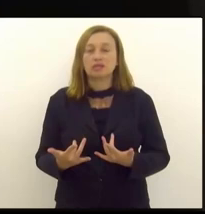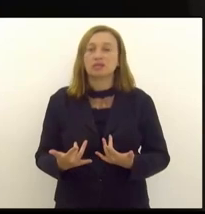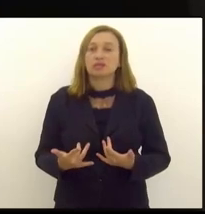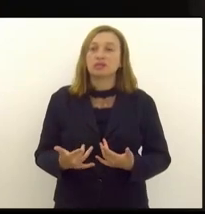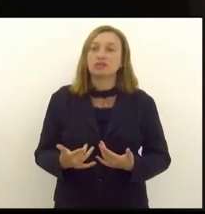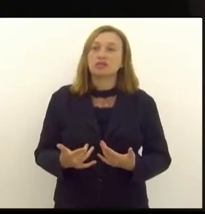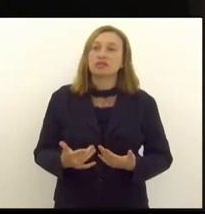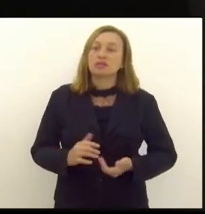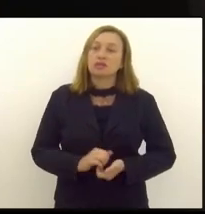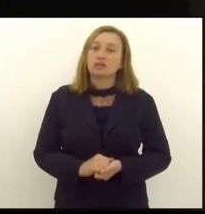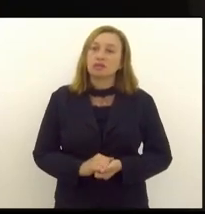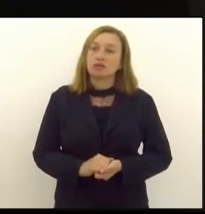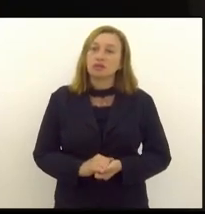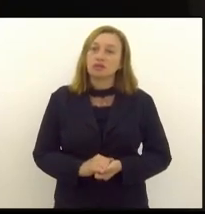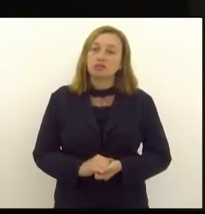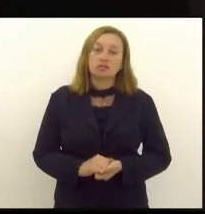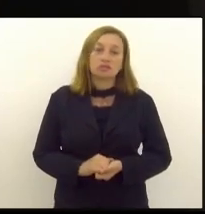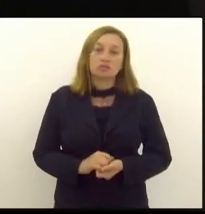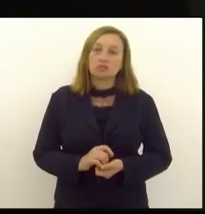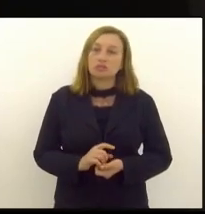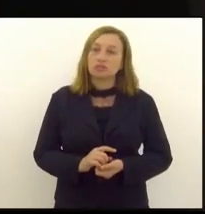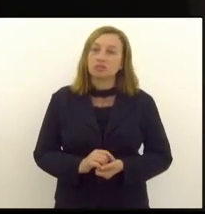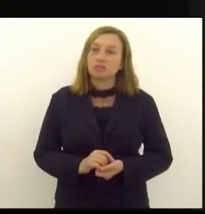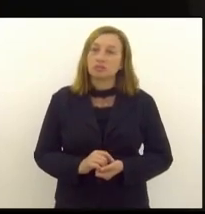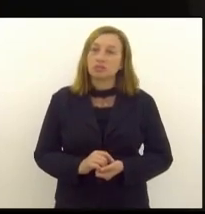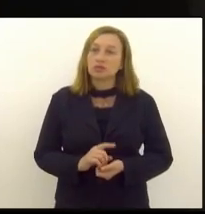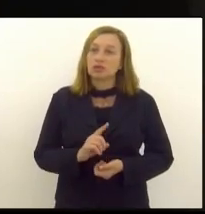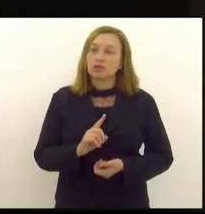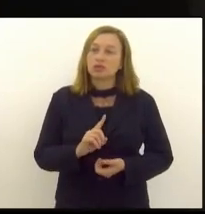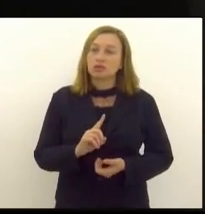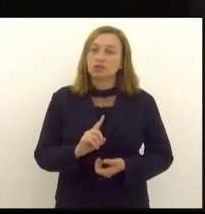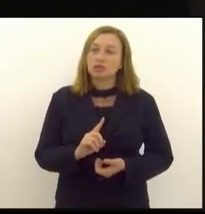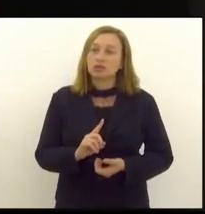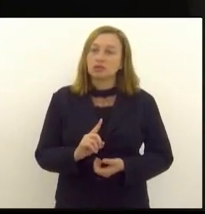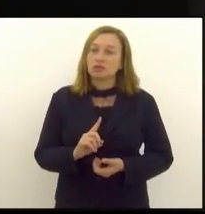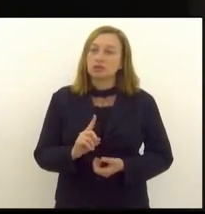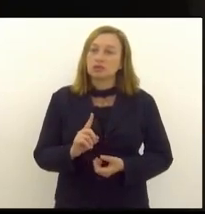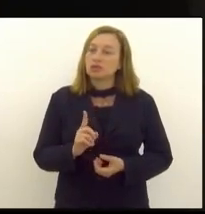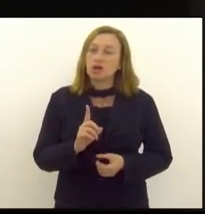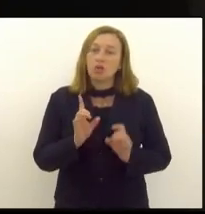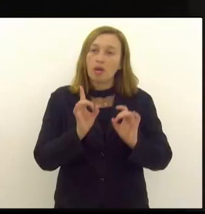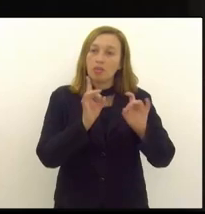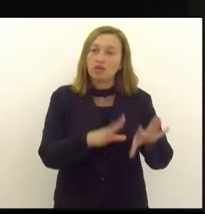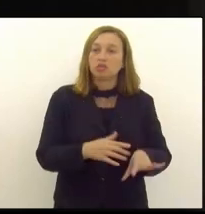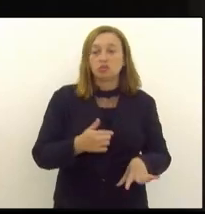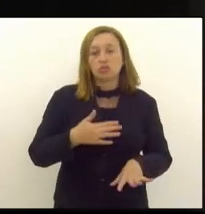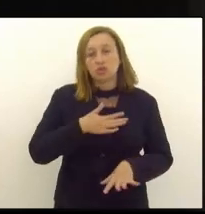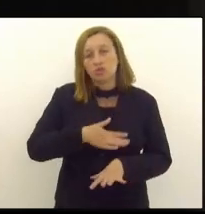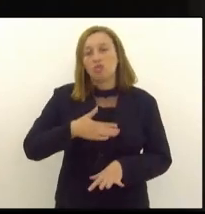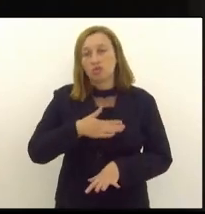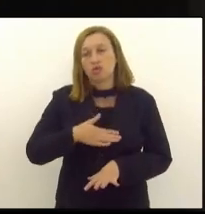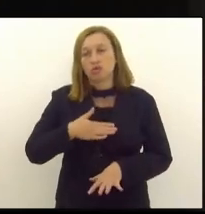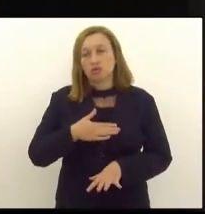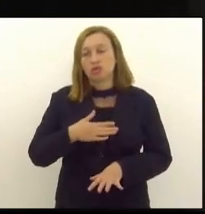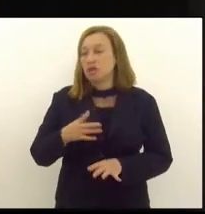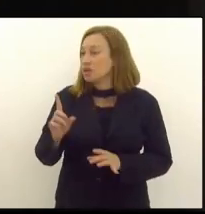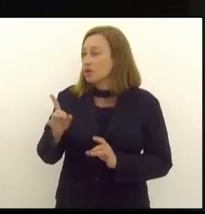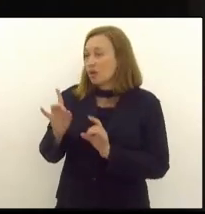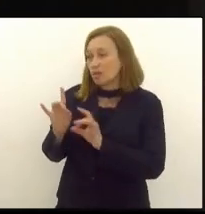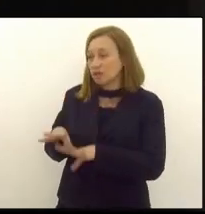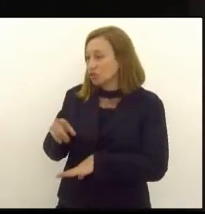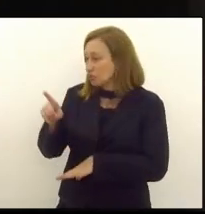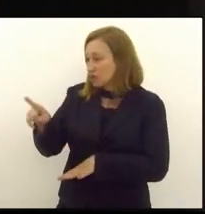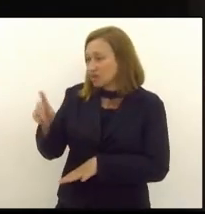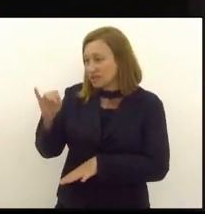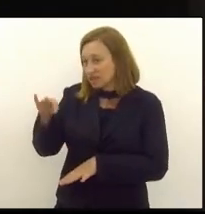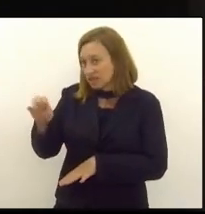gente estabelece. Eu não abro mão daquilo que eu gosto. Eu não abro mão. Então, Sirlene, eu não abro mão de você, não